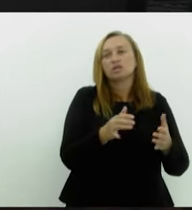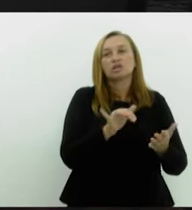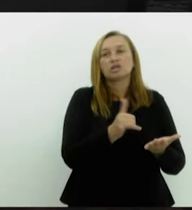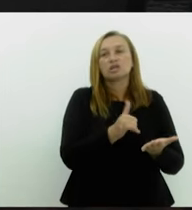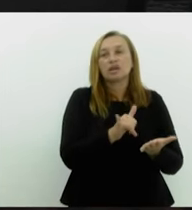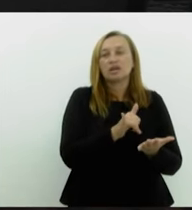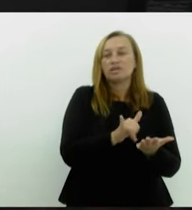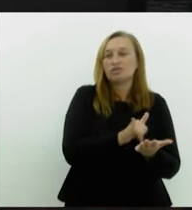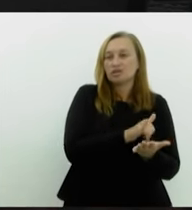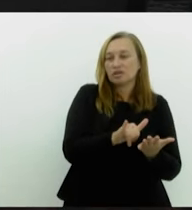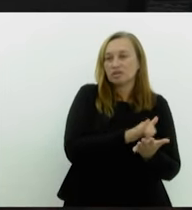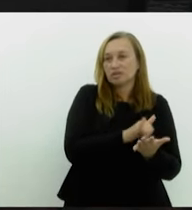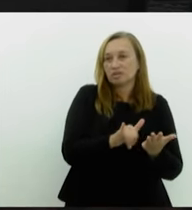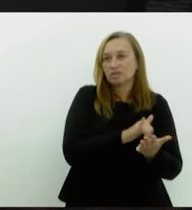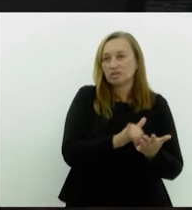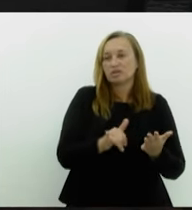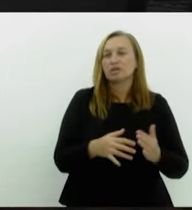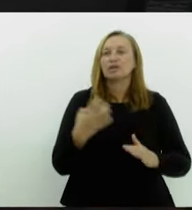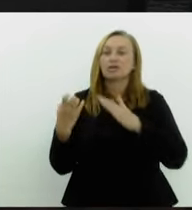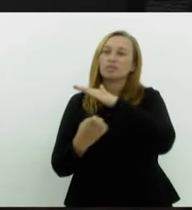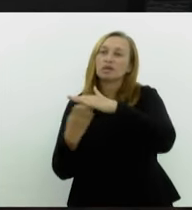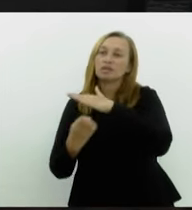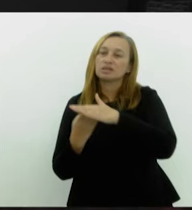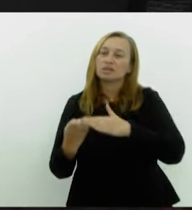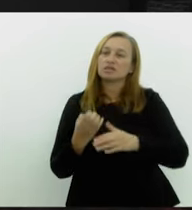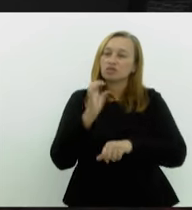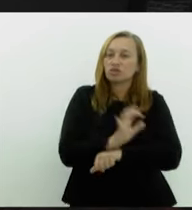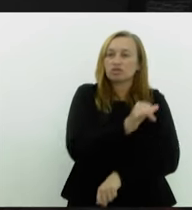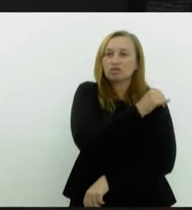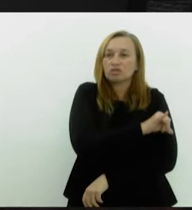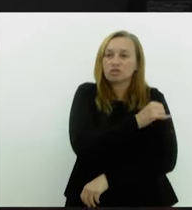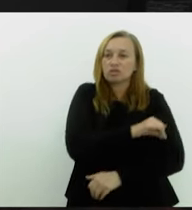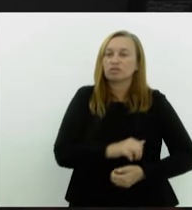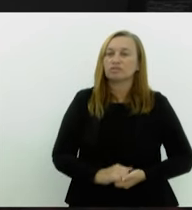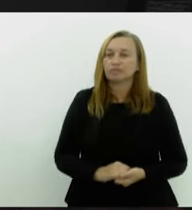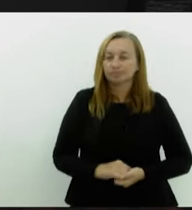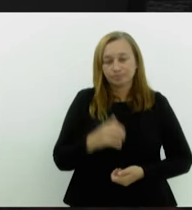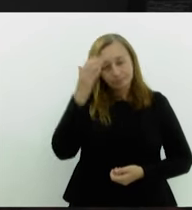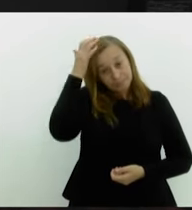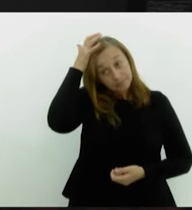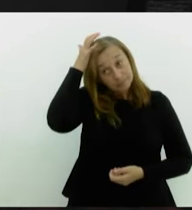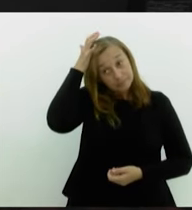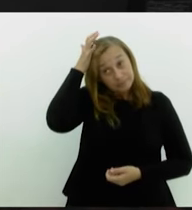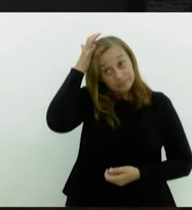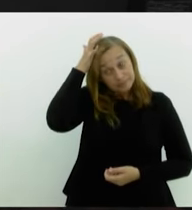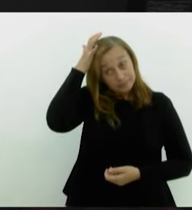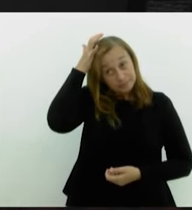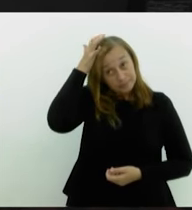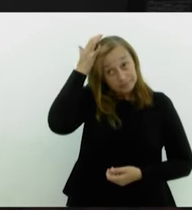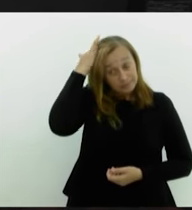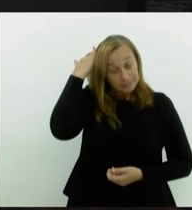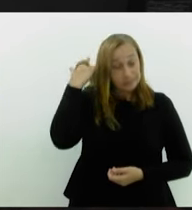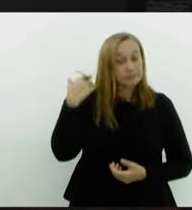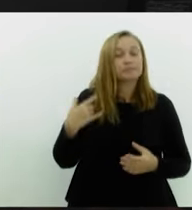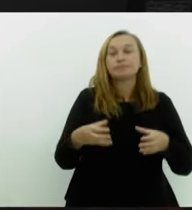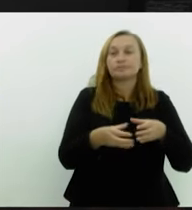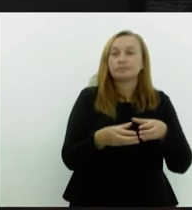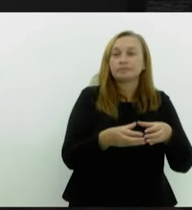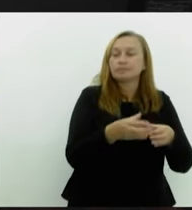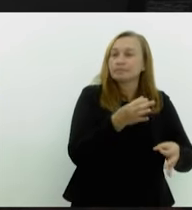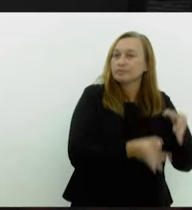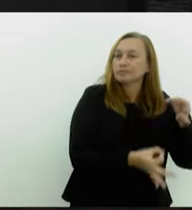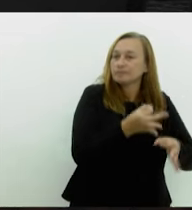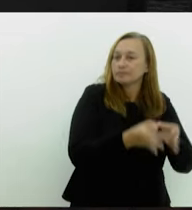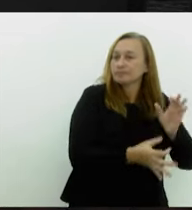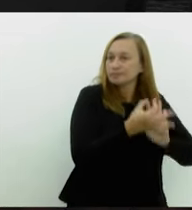por aplicativos no âmbito do Estado do Rio de Janeiro. Pareceres das comissões Constituição e Justiça